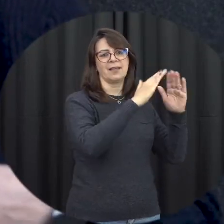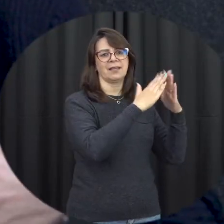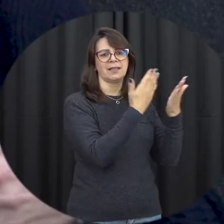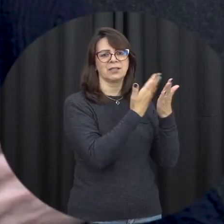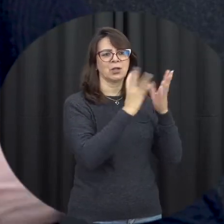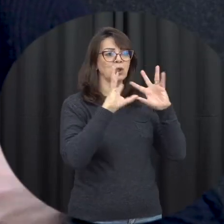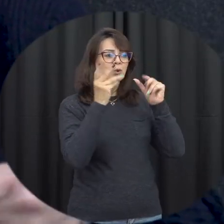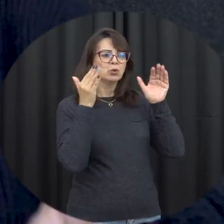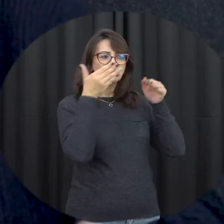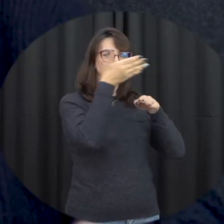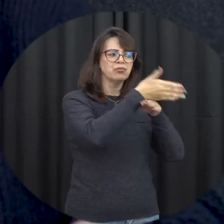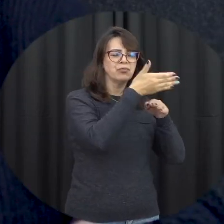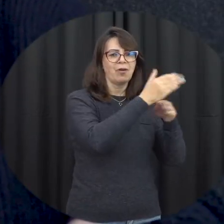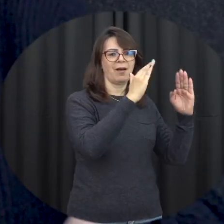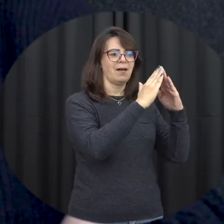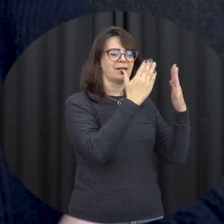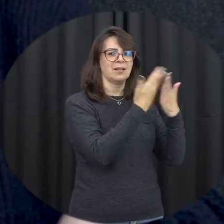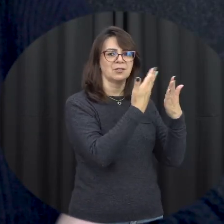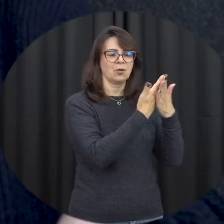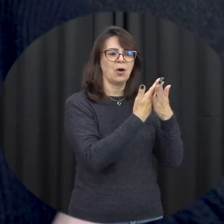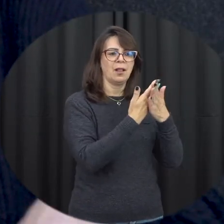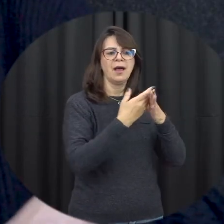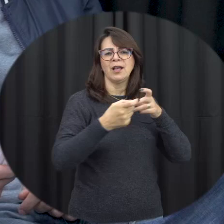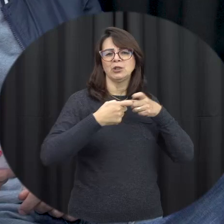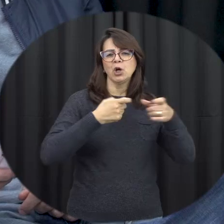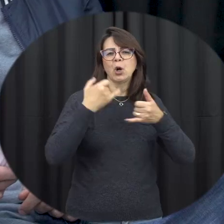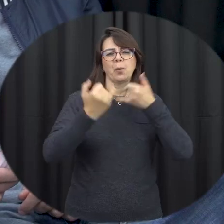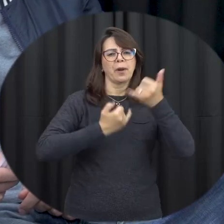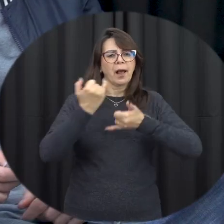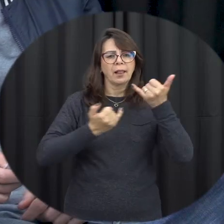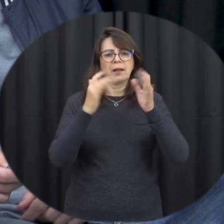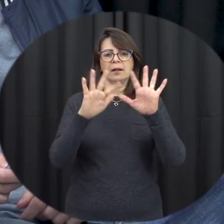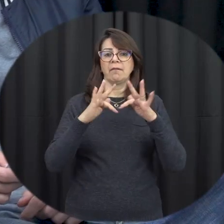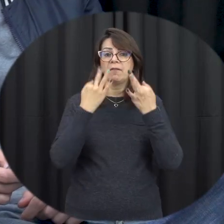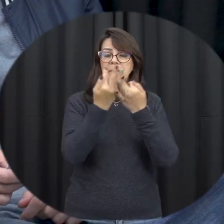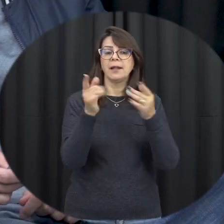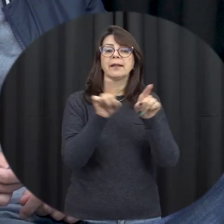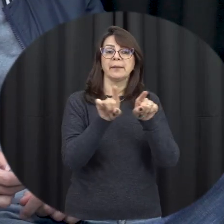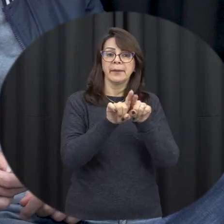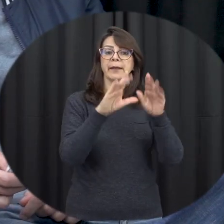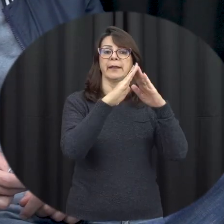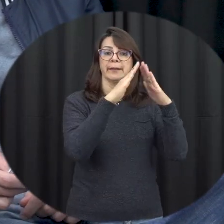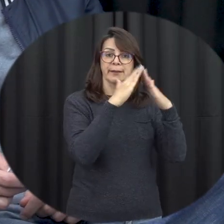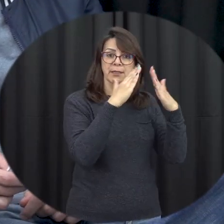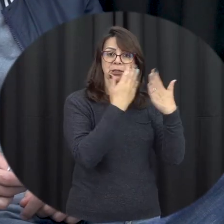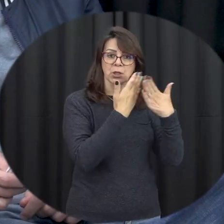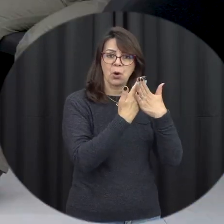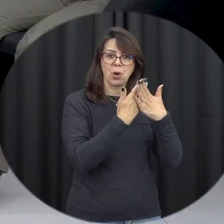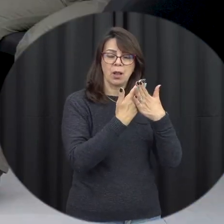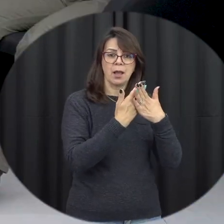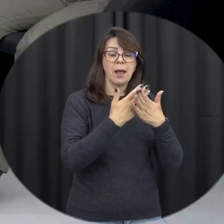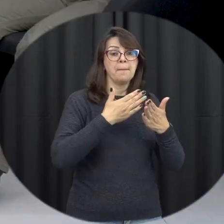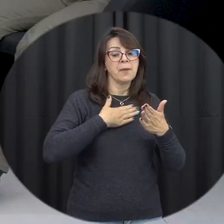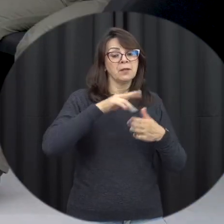na escola, tudo era relacionado à escola. E os jogos a brincadeira que a gente tinha na família também era a escola. A maioria dos meus irmãos